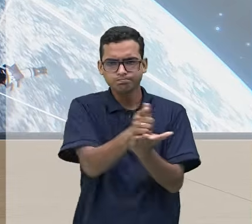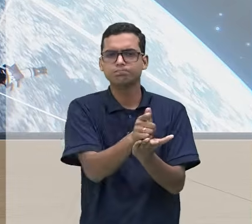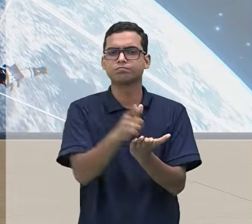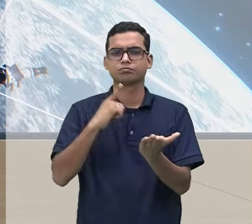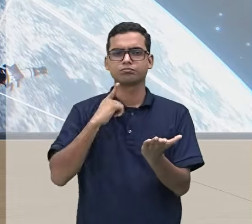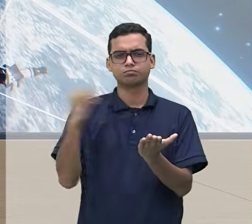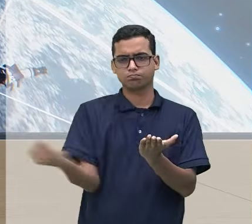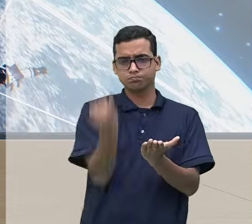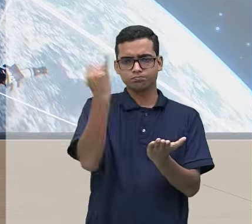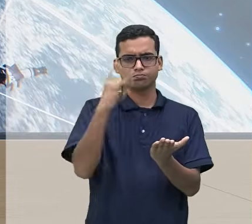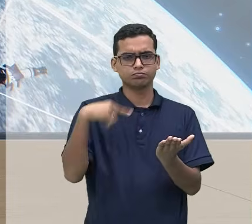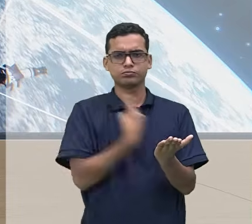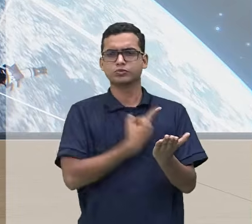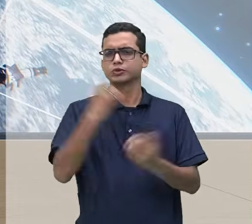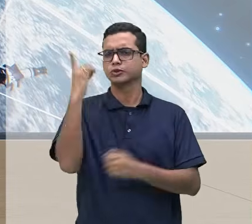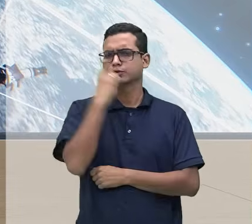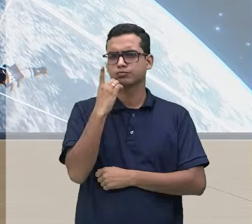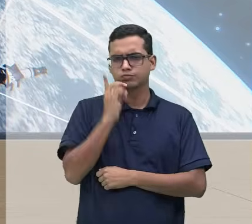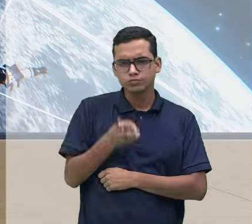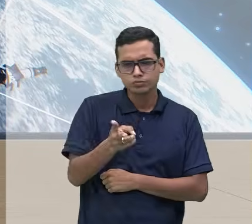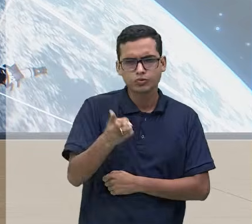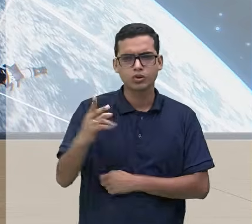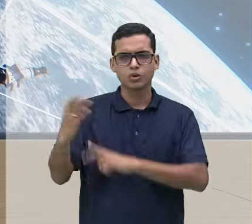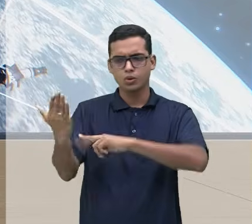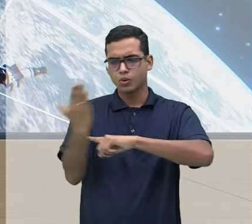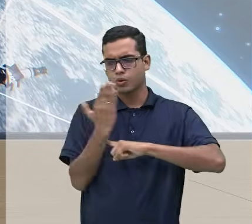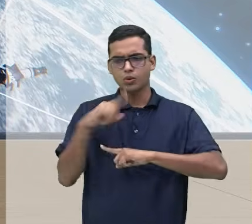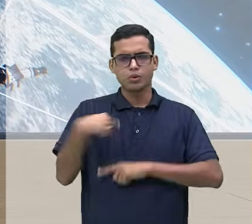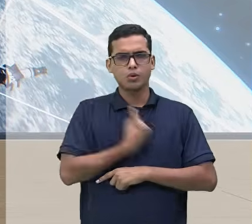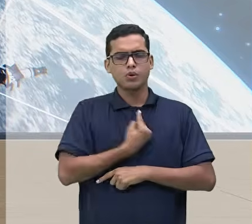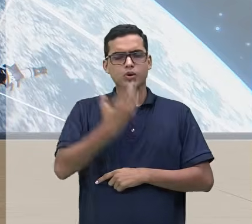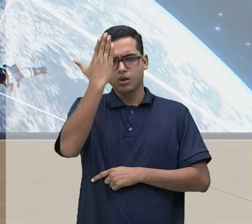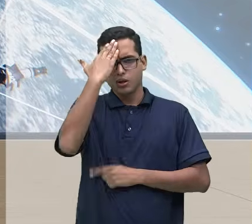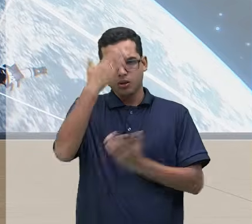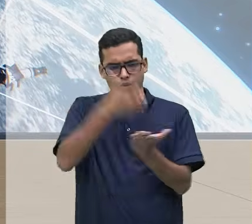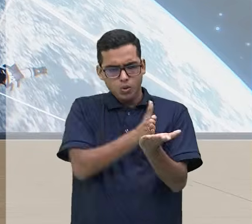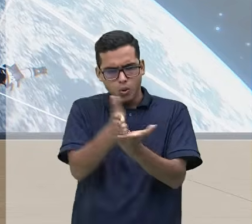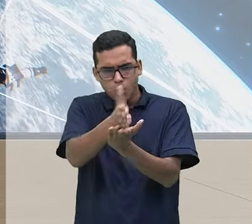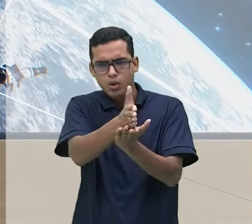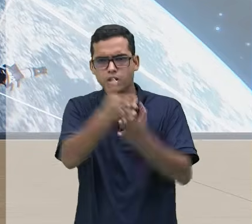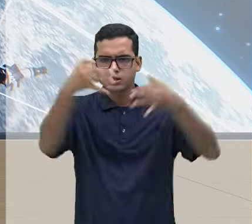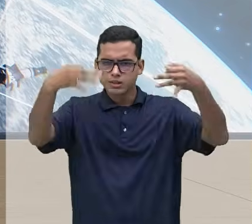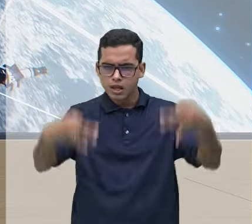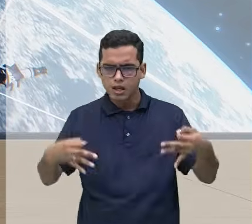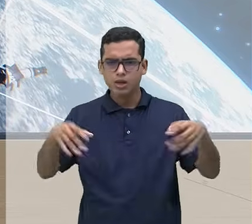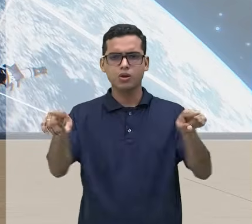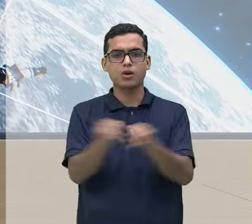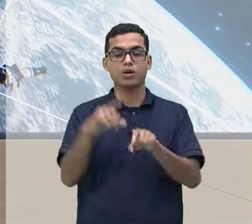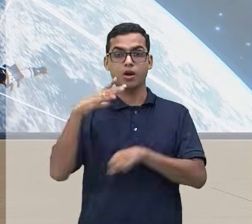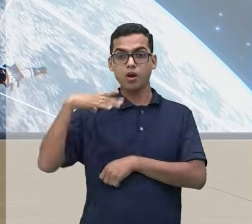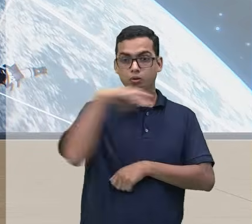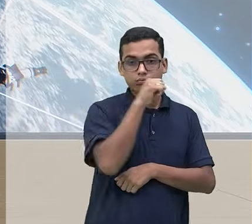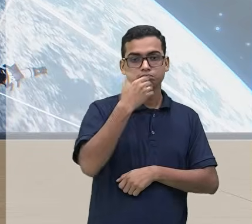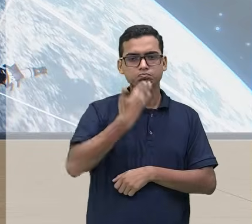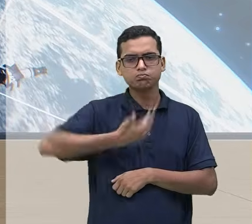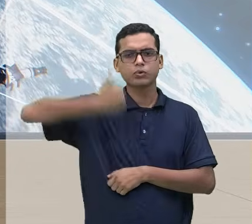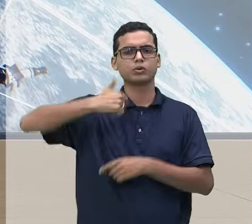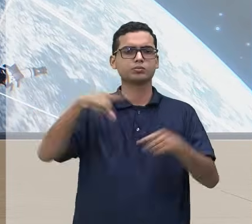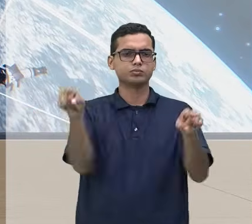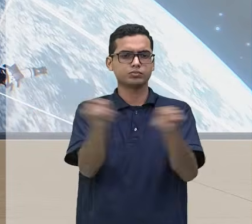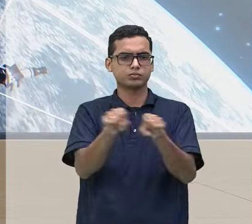fundamental no nosso dia a dia, pois acaba ajudando aí a traçar rotas mais rápidas, né, e eficientes, e acaba